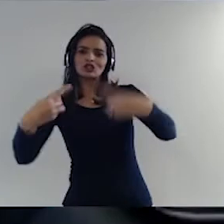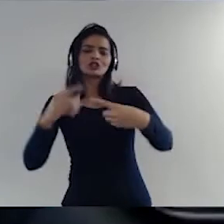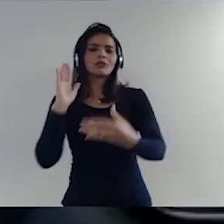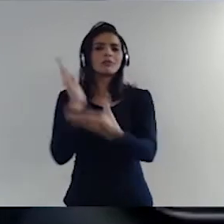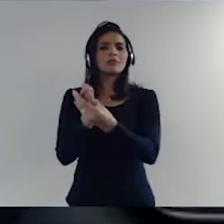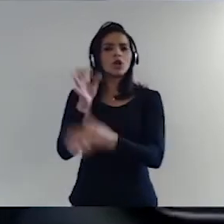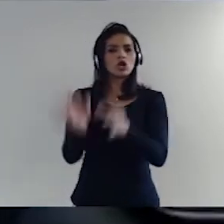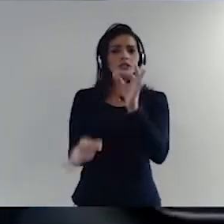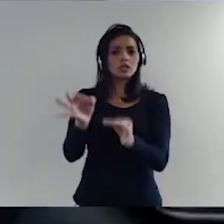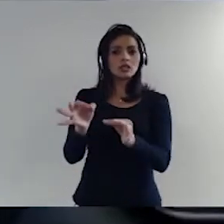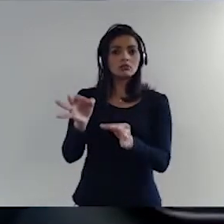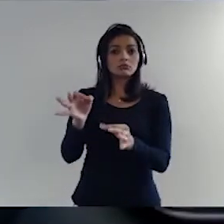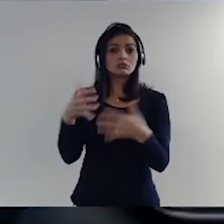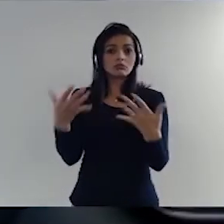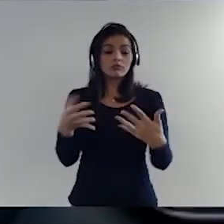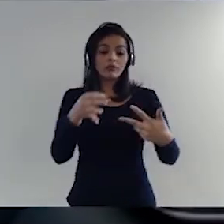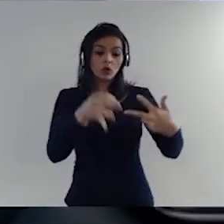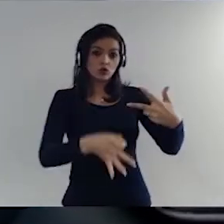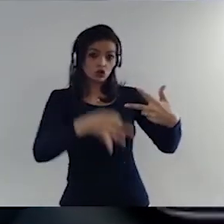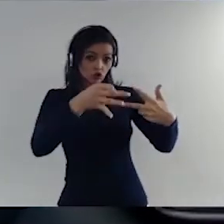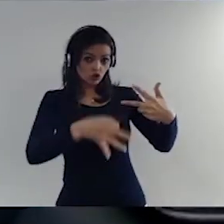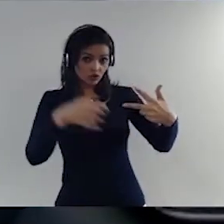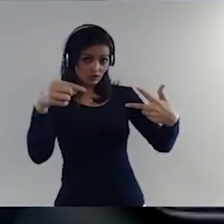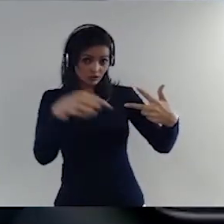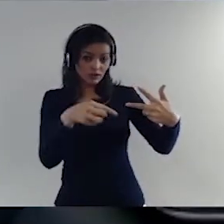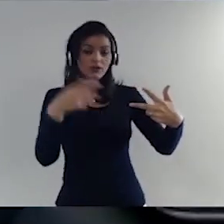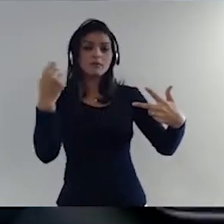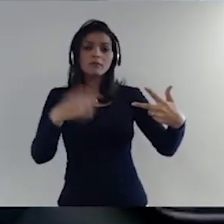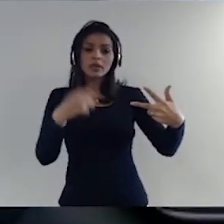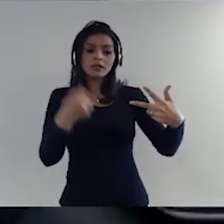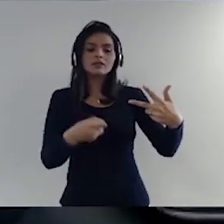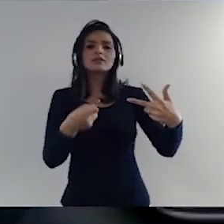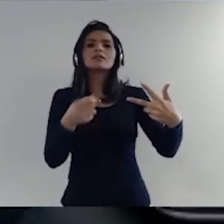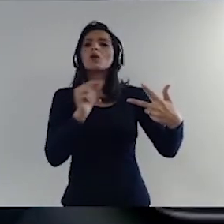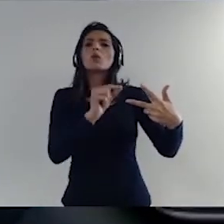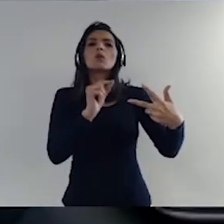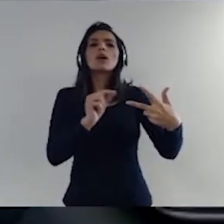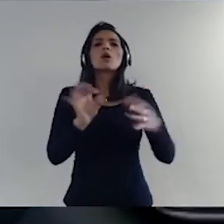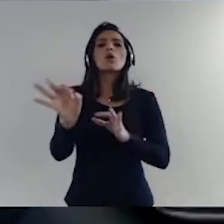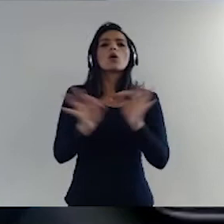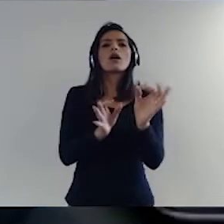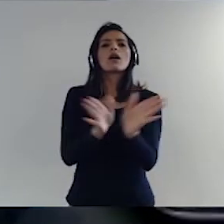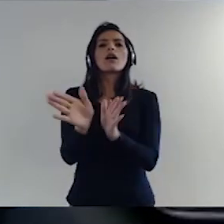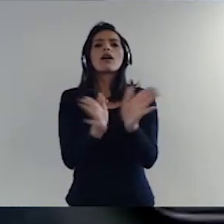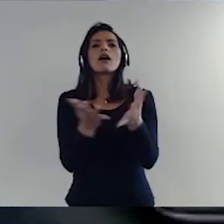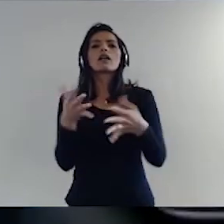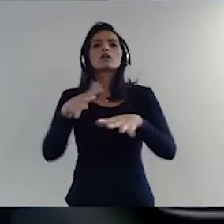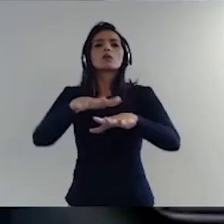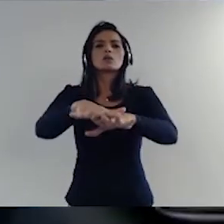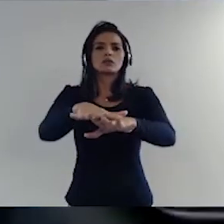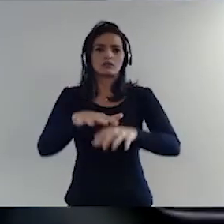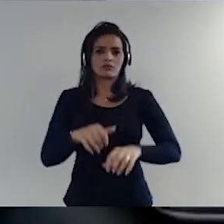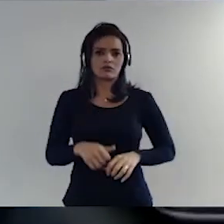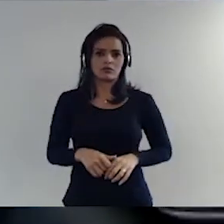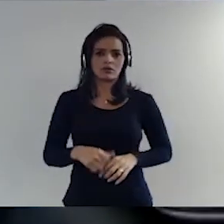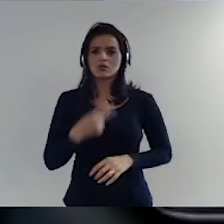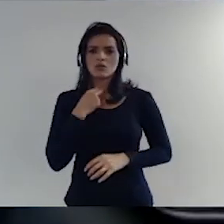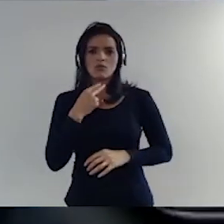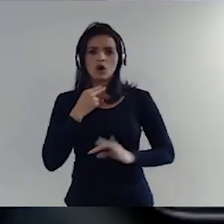o Poder Judiciário, ele precisa ser inclusivo. Nós não podemos utilizar as